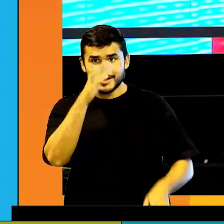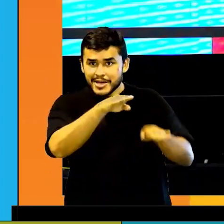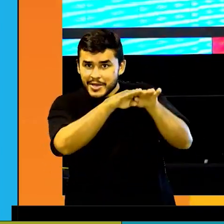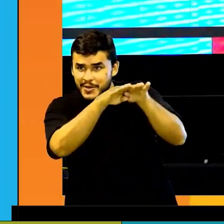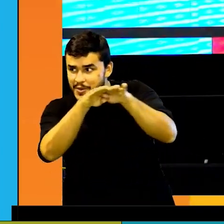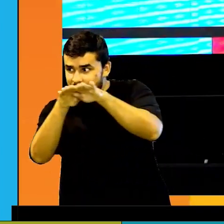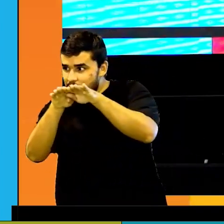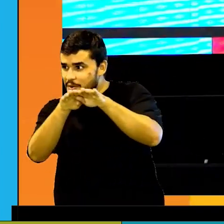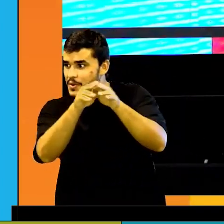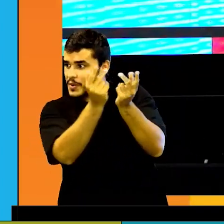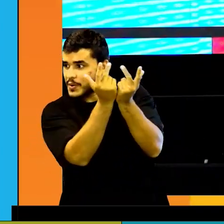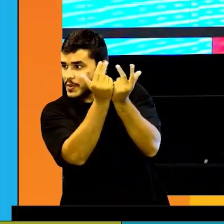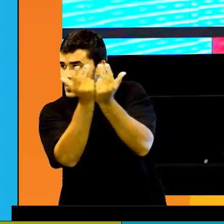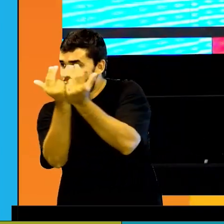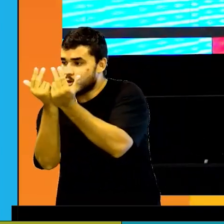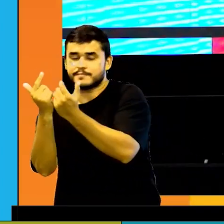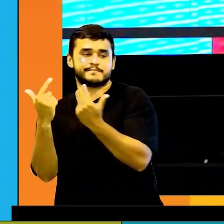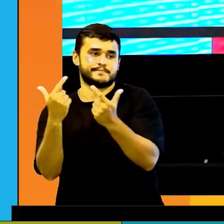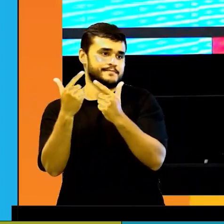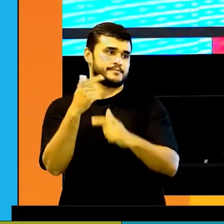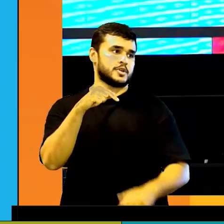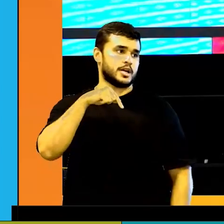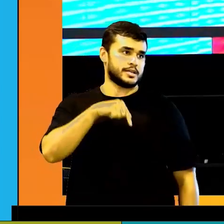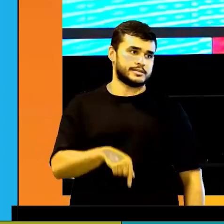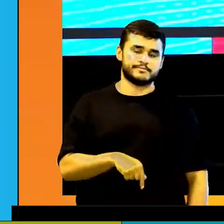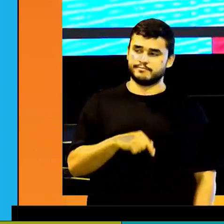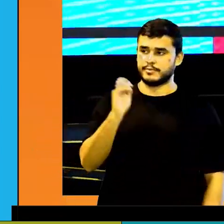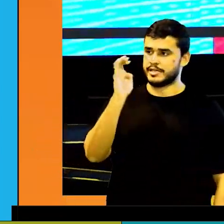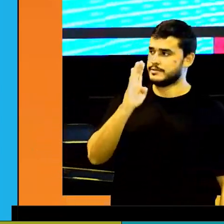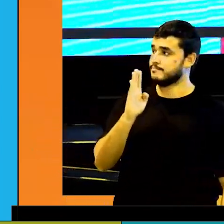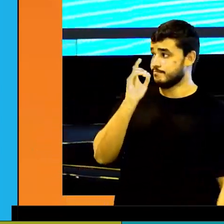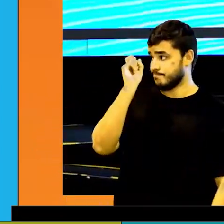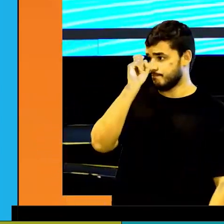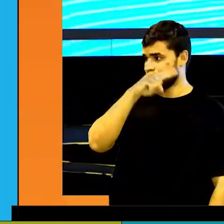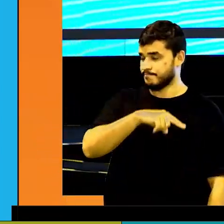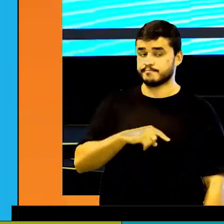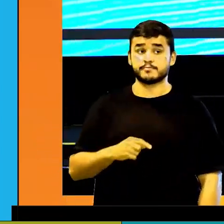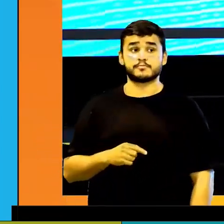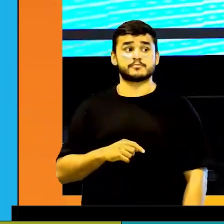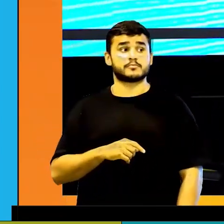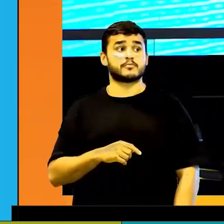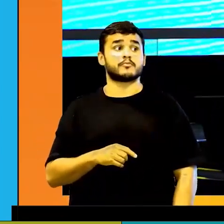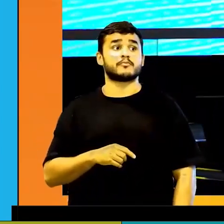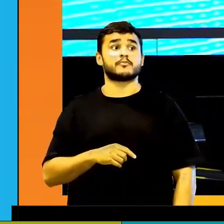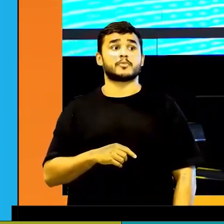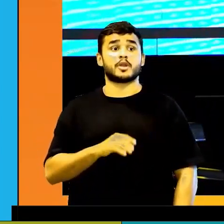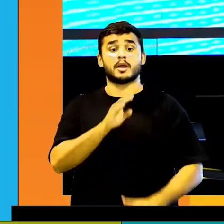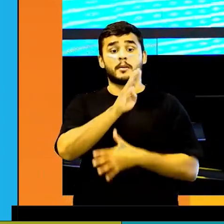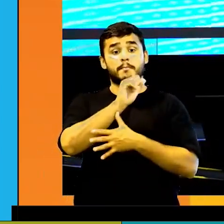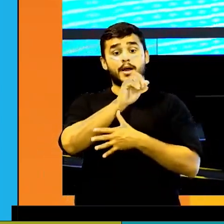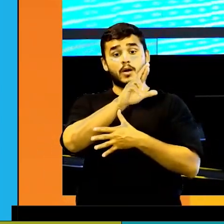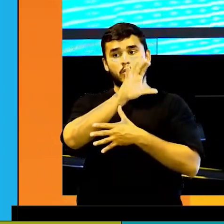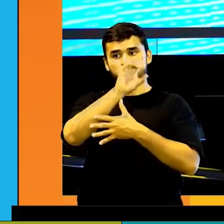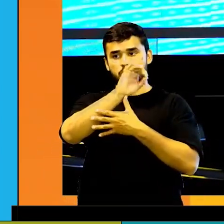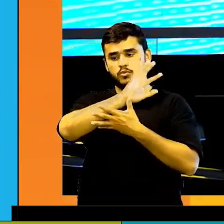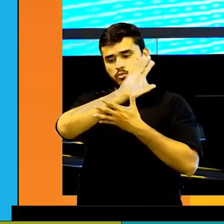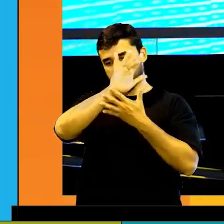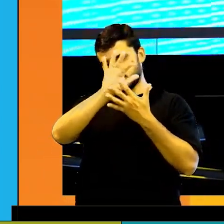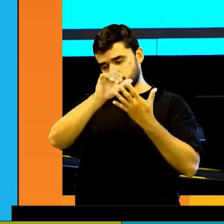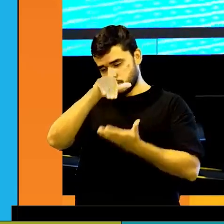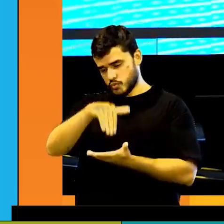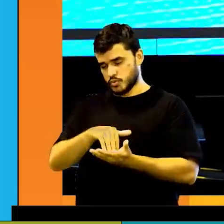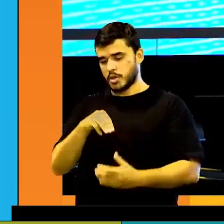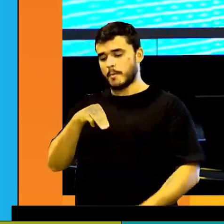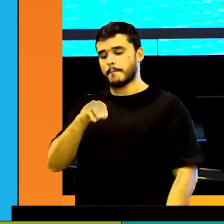se formar uma escola literária no Brasil. Então não esqueçam, a primeira foi o barroco e a última até então foi